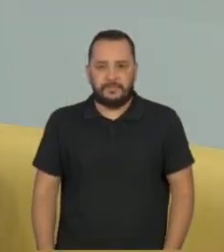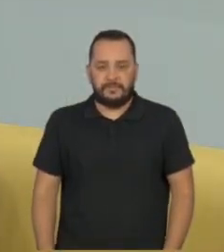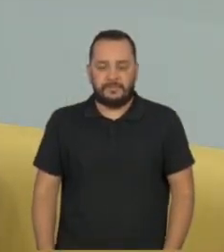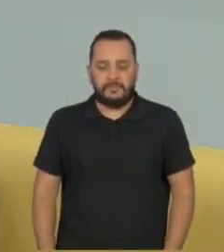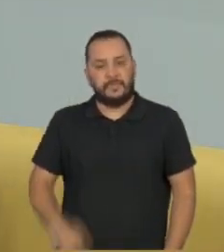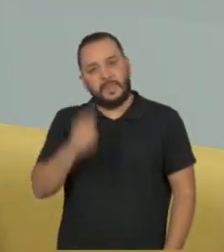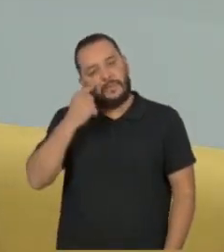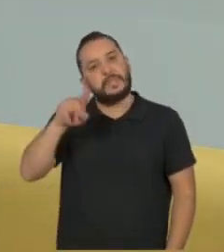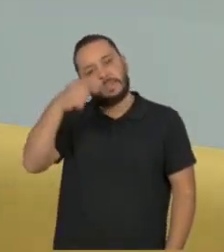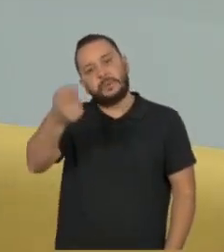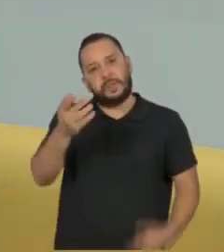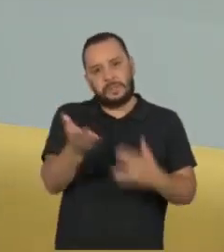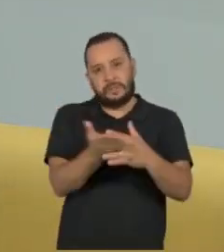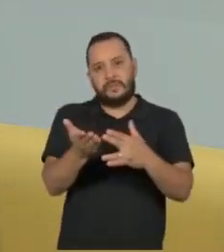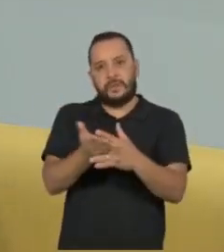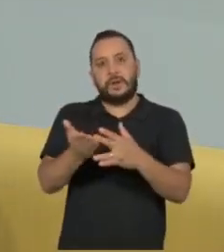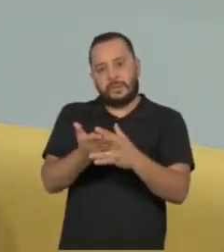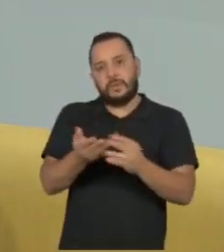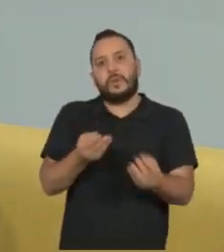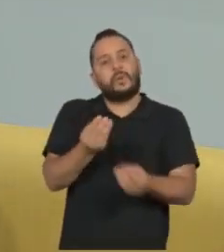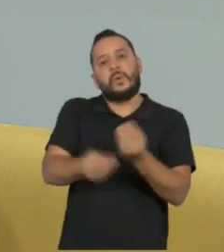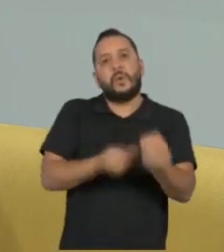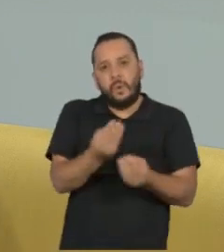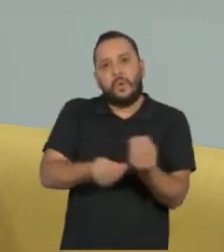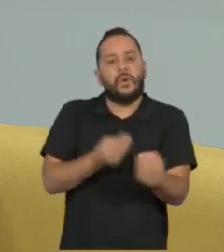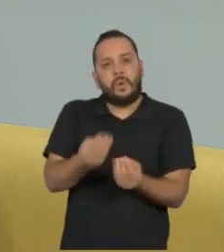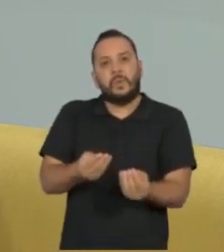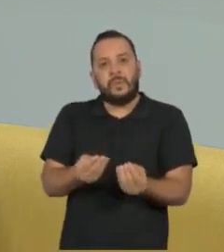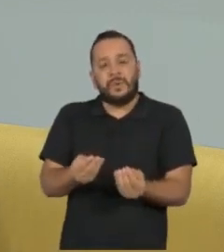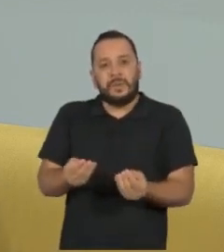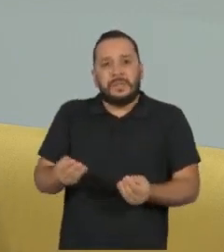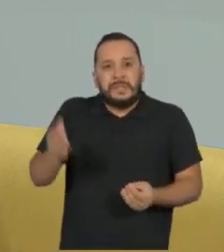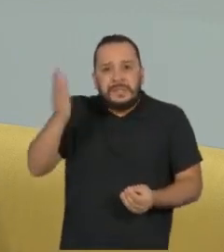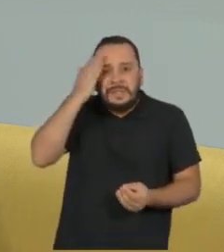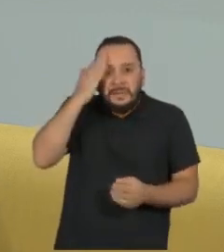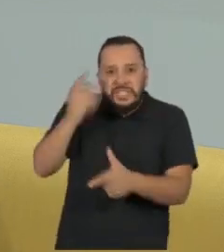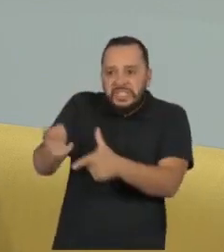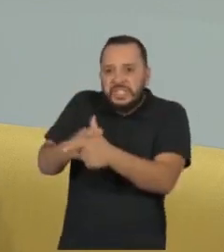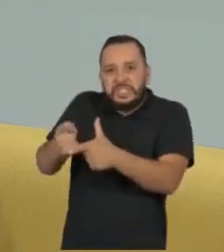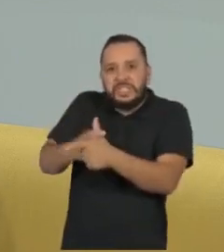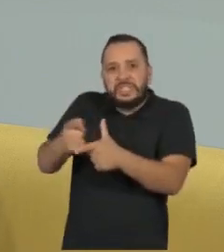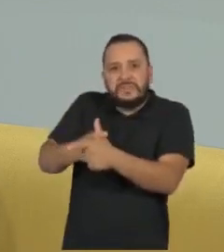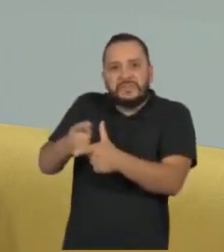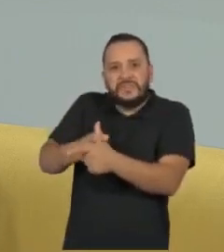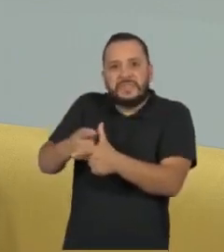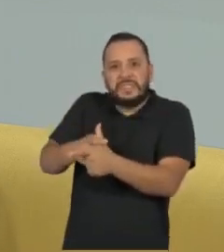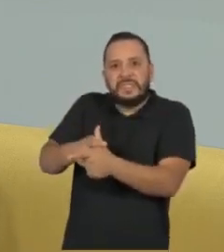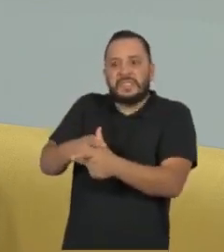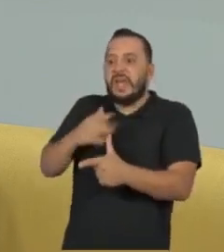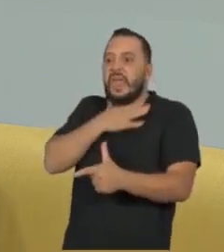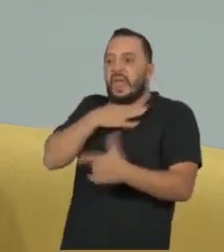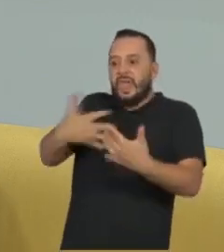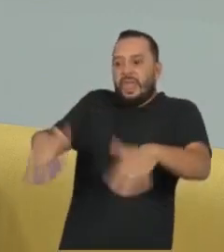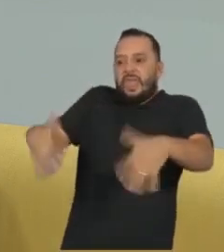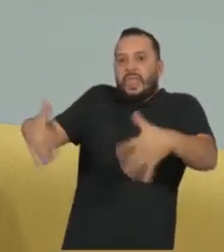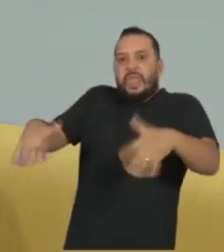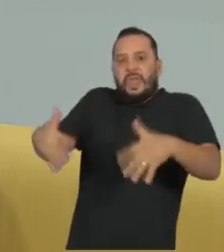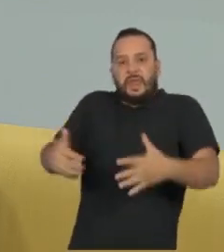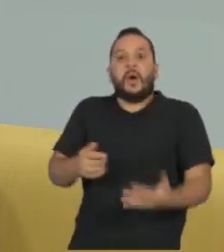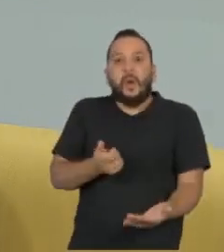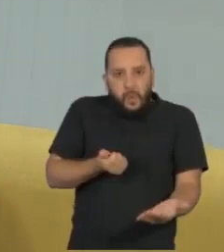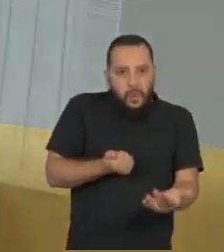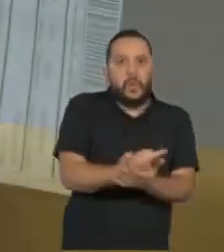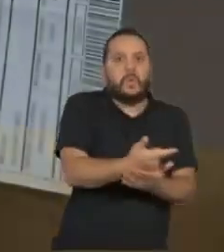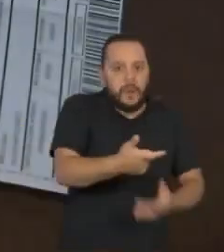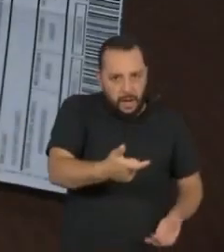Daqui a pouco, depois do intervalo, como escapar da bola de neve do endividamento e se programar para fazer compras